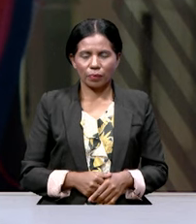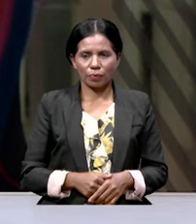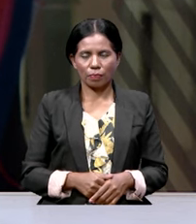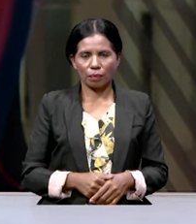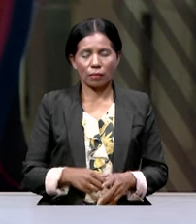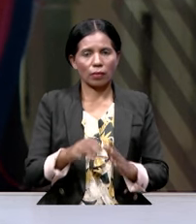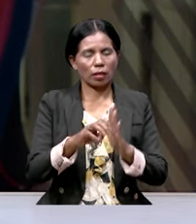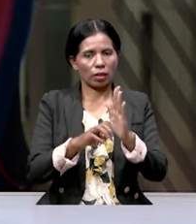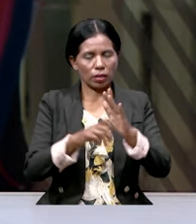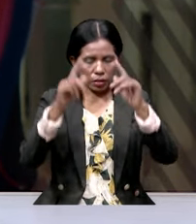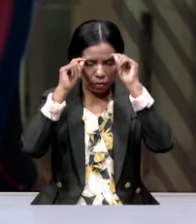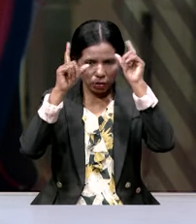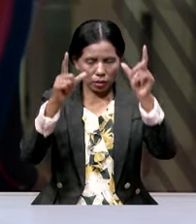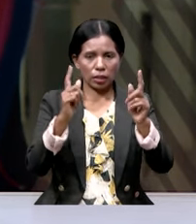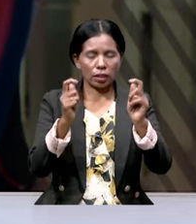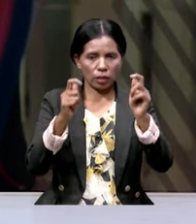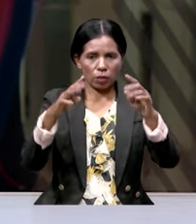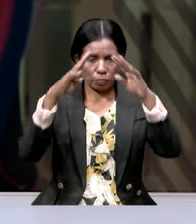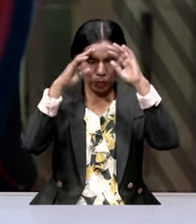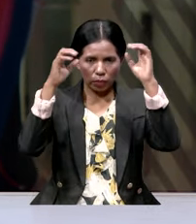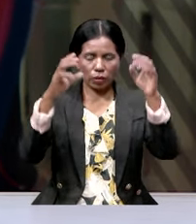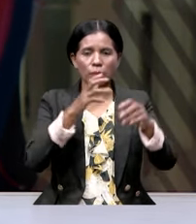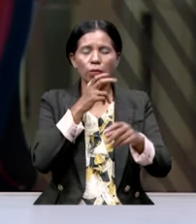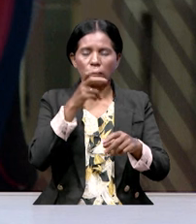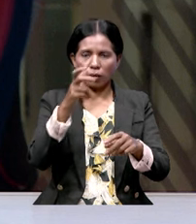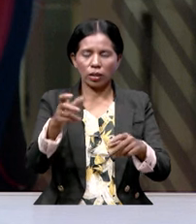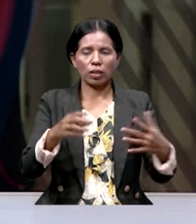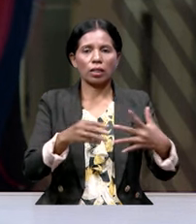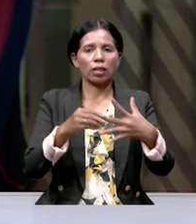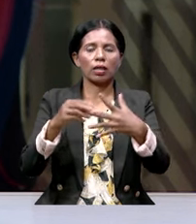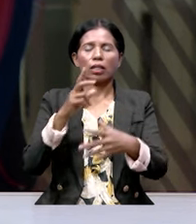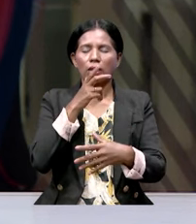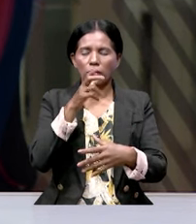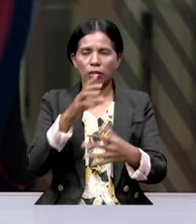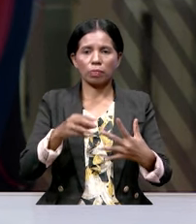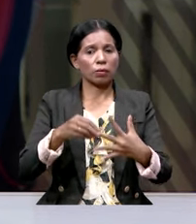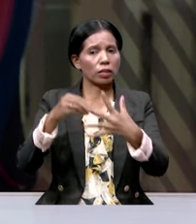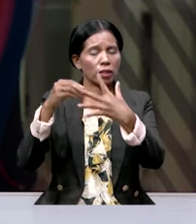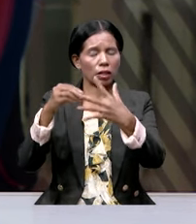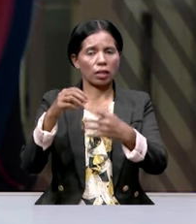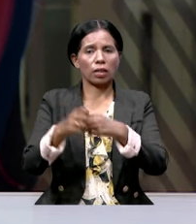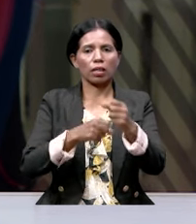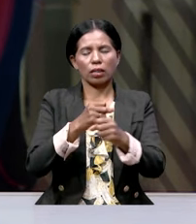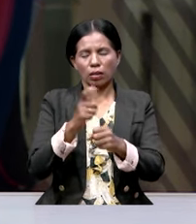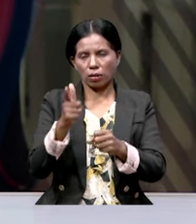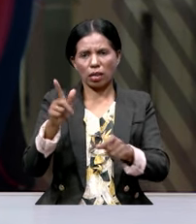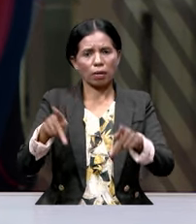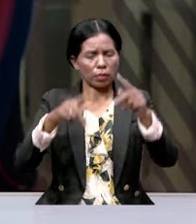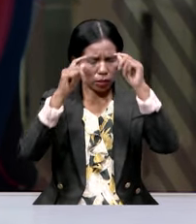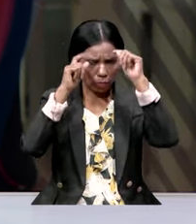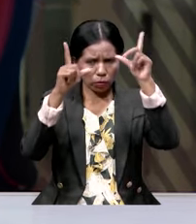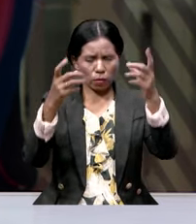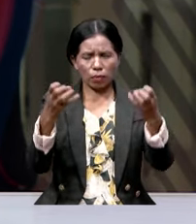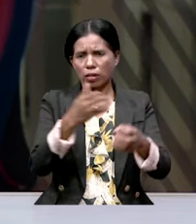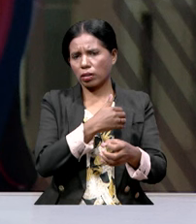Estado Timor-Leste realiteto no português sai no darlian oficial. Mas bem, e a realidade durante tinen ronulo resinona, Timor-Ambarak se dá